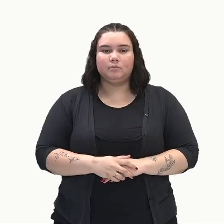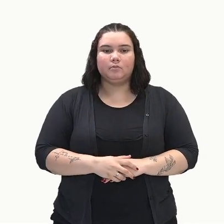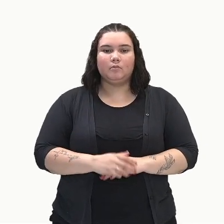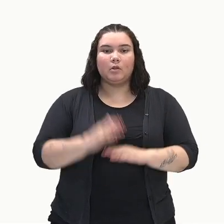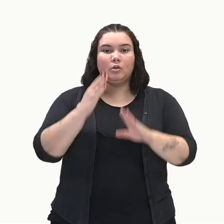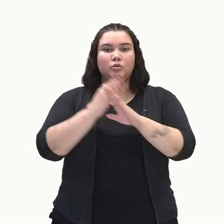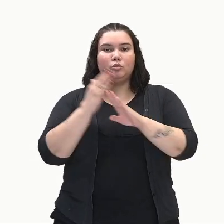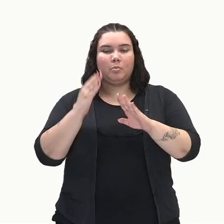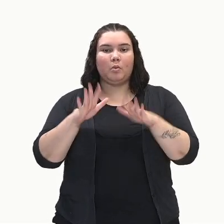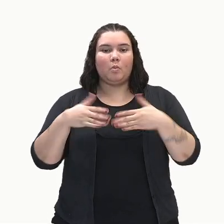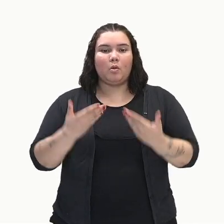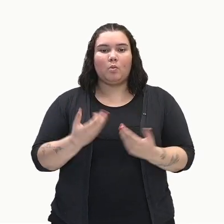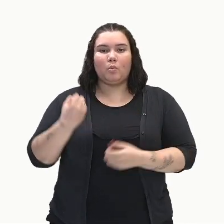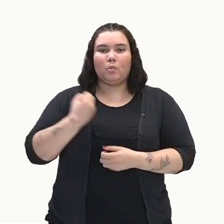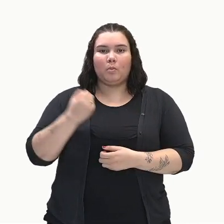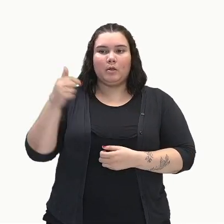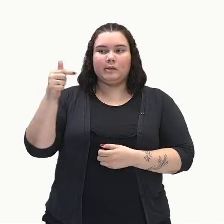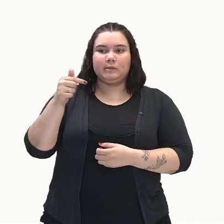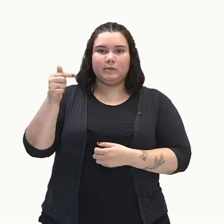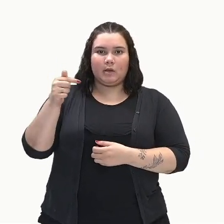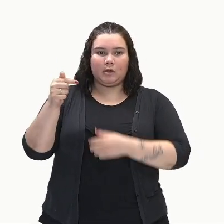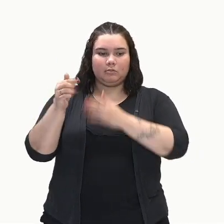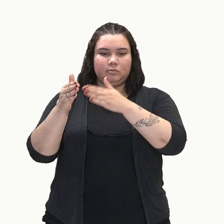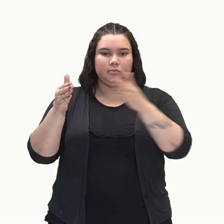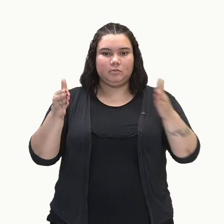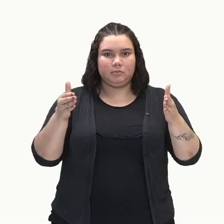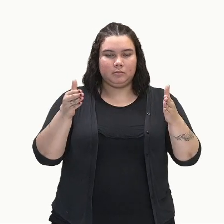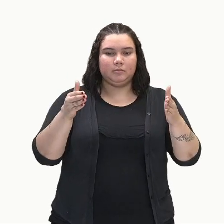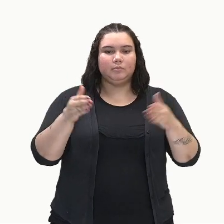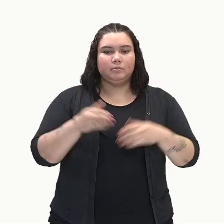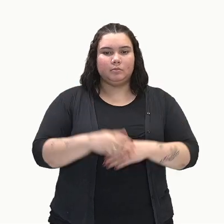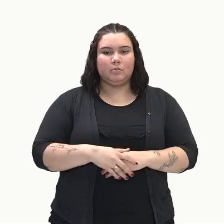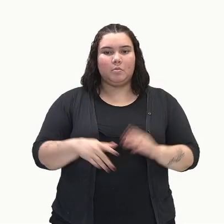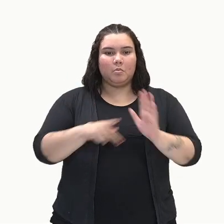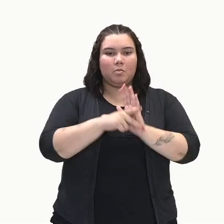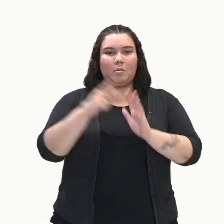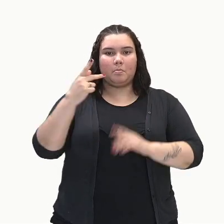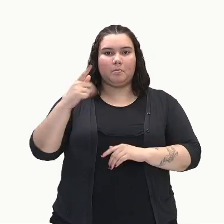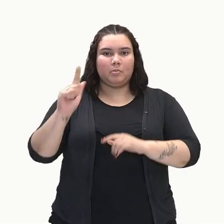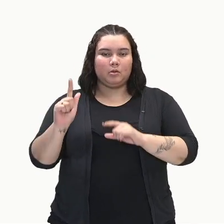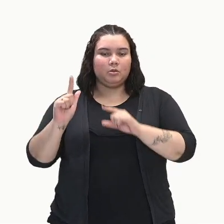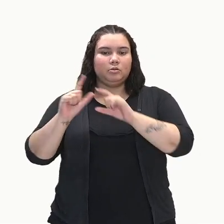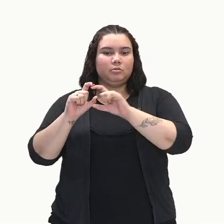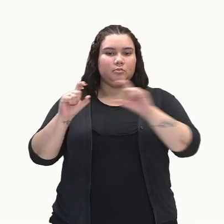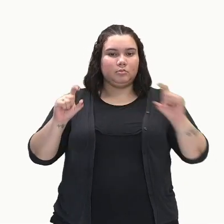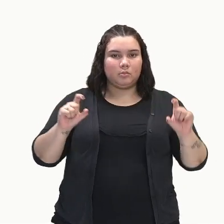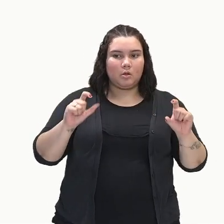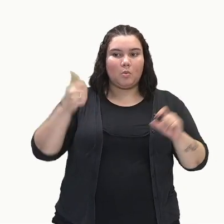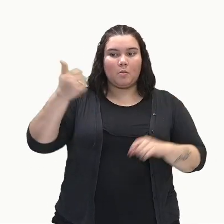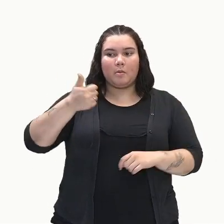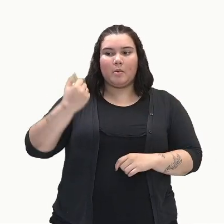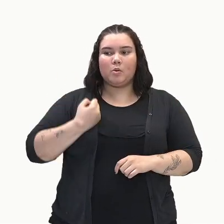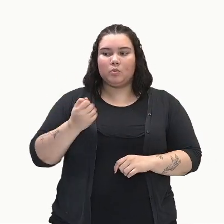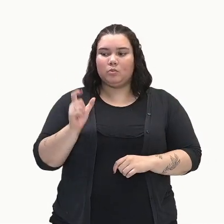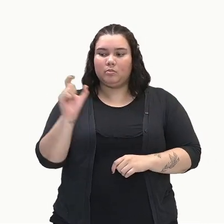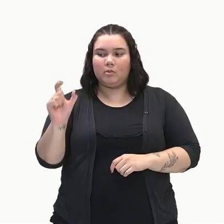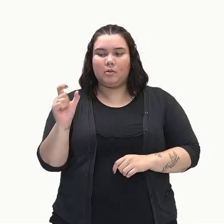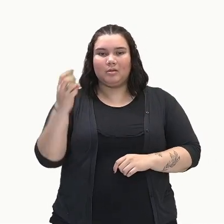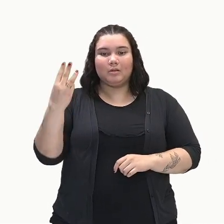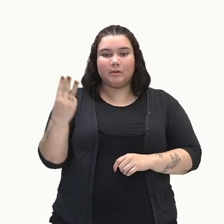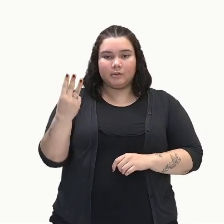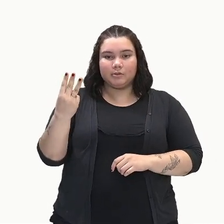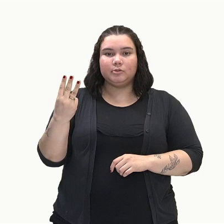Determine o sétimo termo de uma PG, em que o primeiro termo é 3